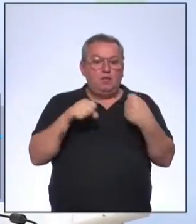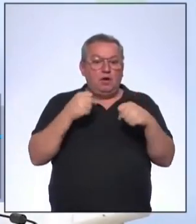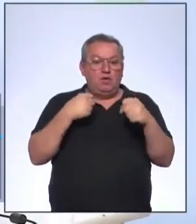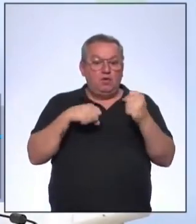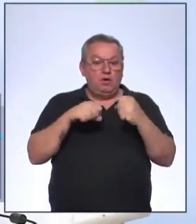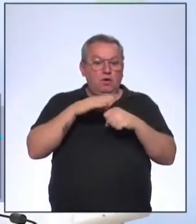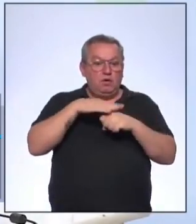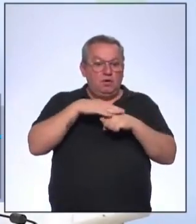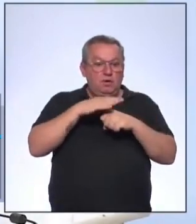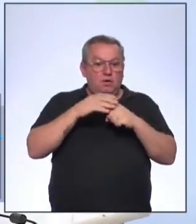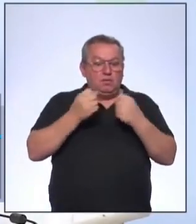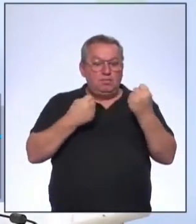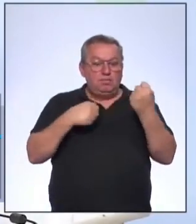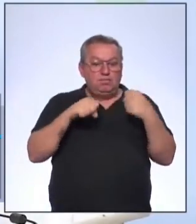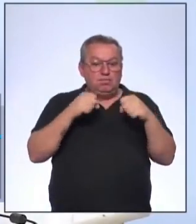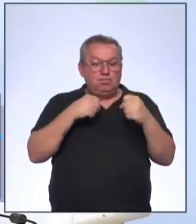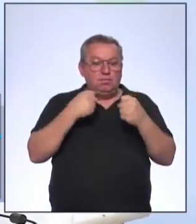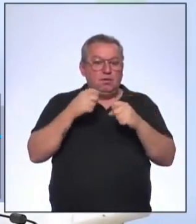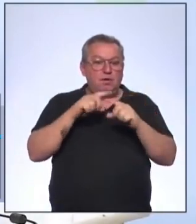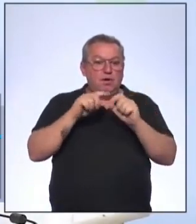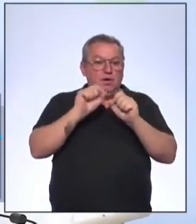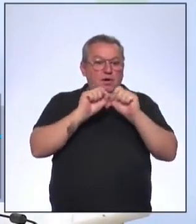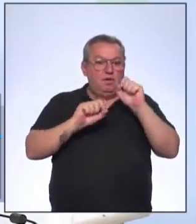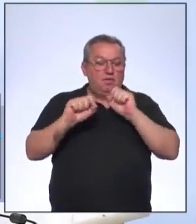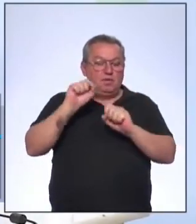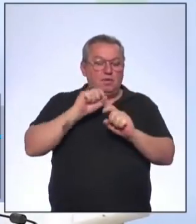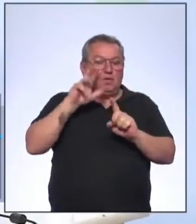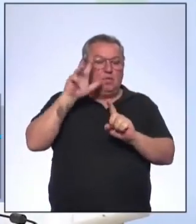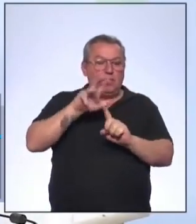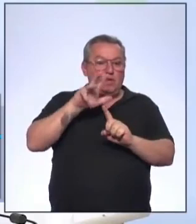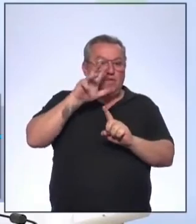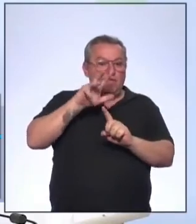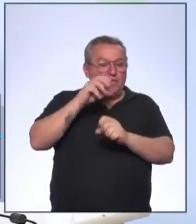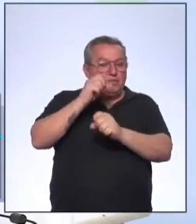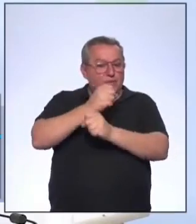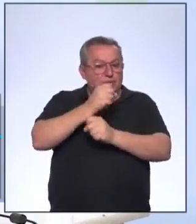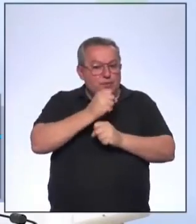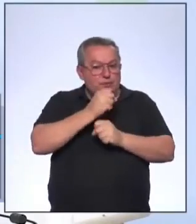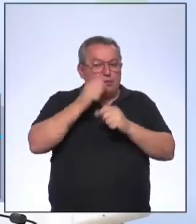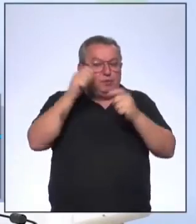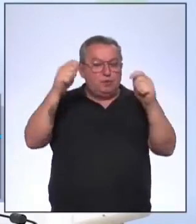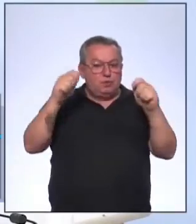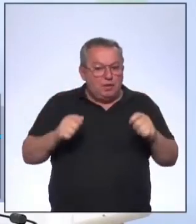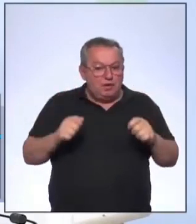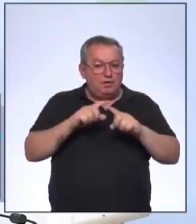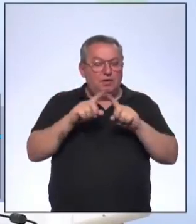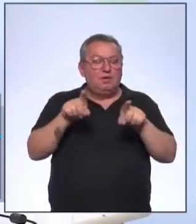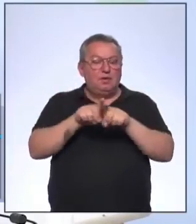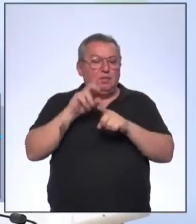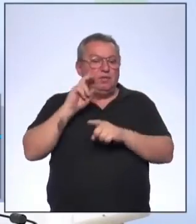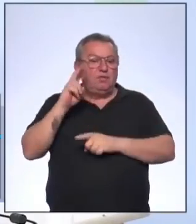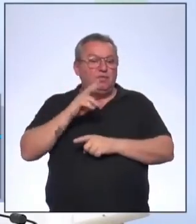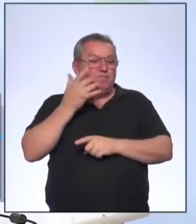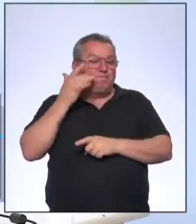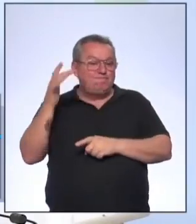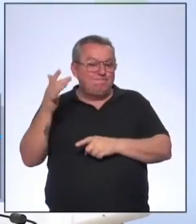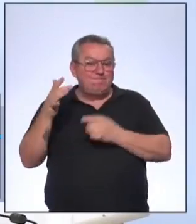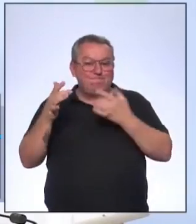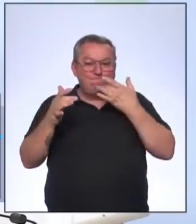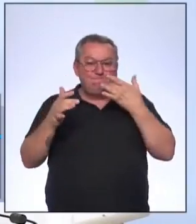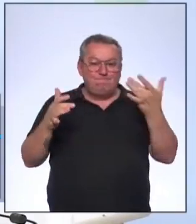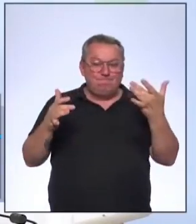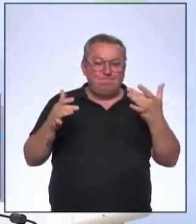10 estátuas de profeta. Então, tudo isso aí tem muito a ver com esse período do ouro, período de enriquecimento dessa região, né,